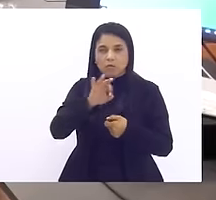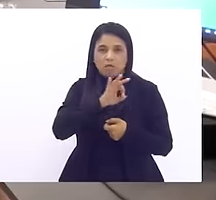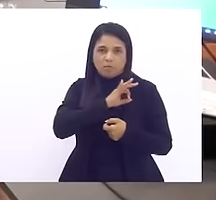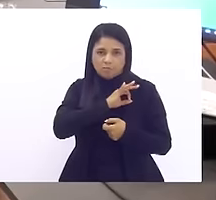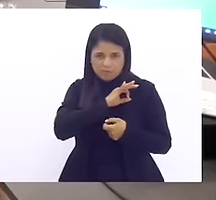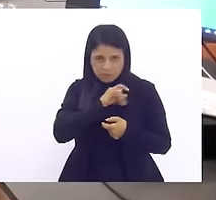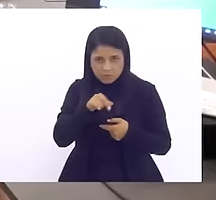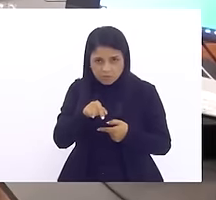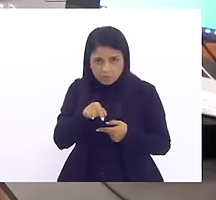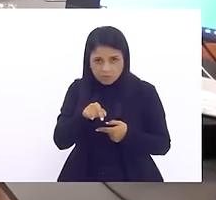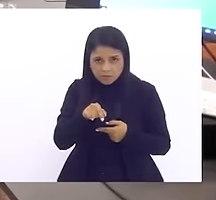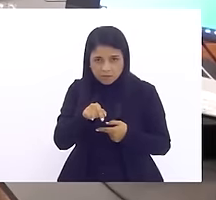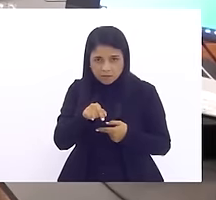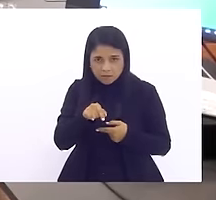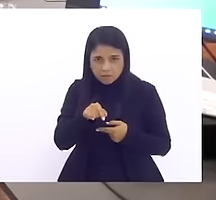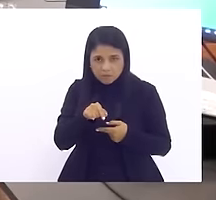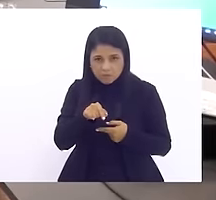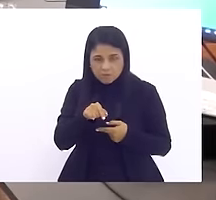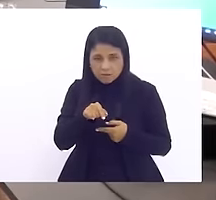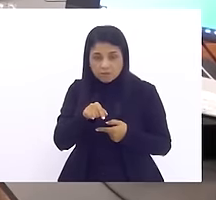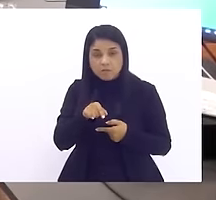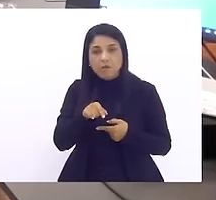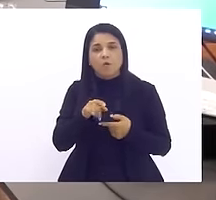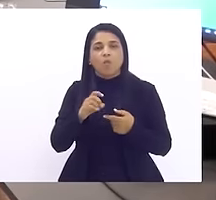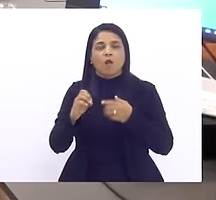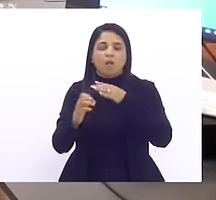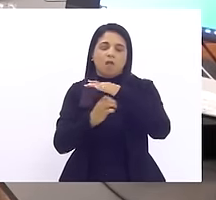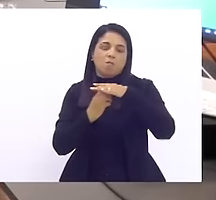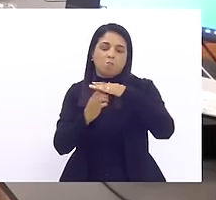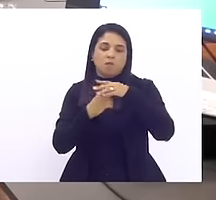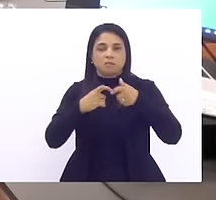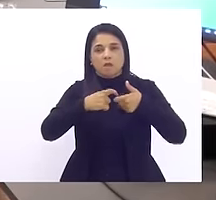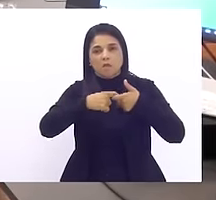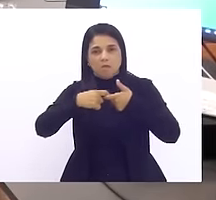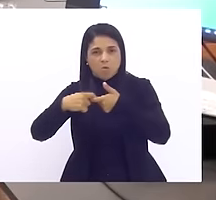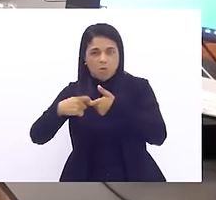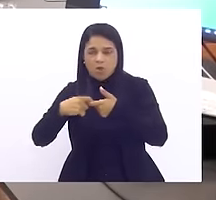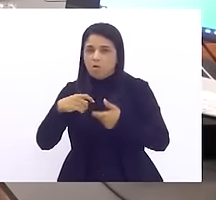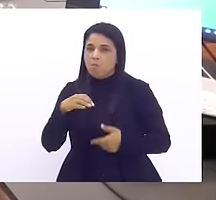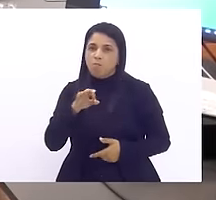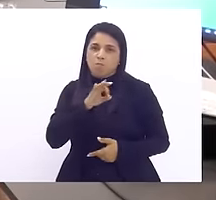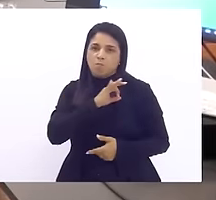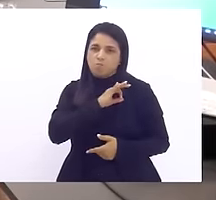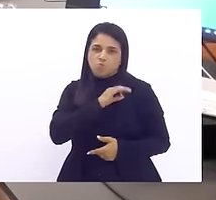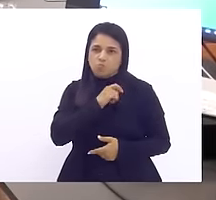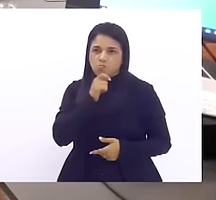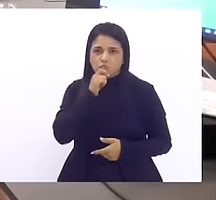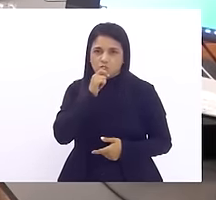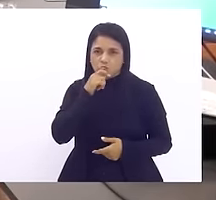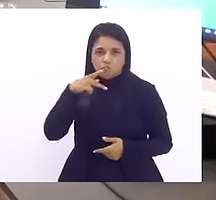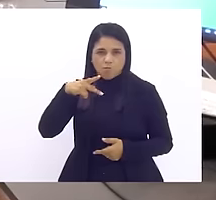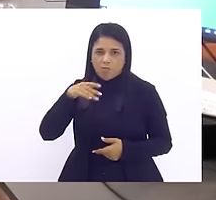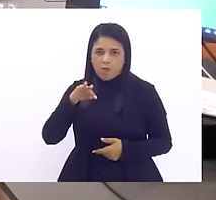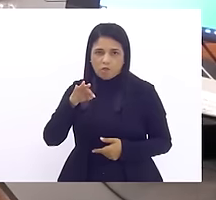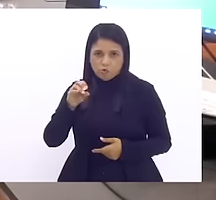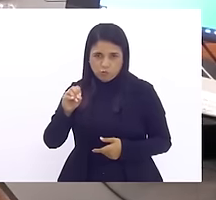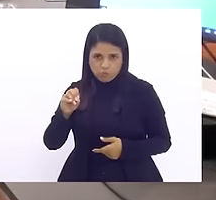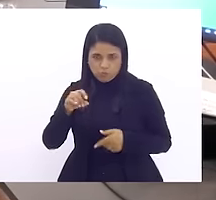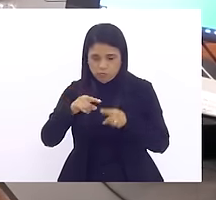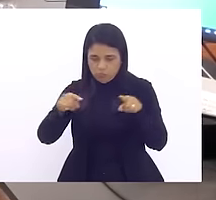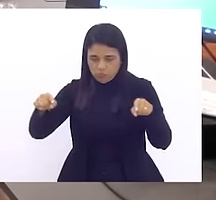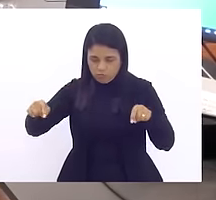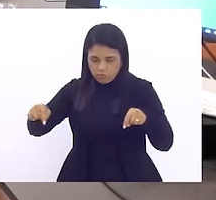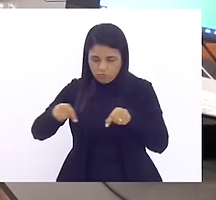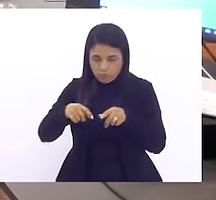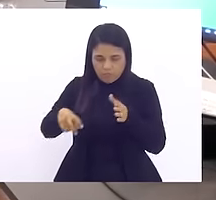não não é conveniado com a empresa de reboque não é conveniado com a polícia não tem empate hoje vamos lá o bpva por exemplo faz uma operação